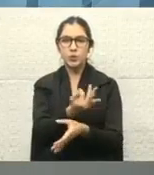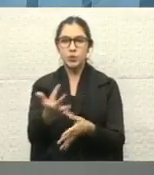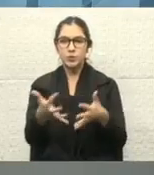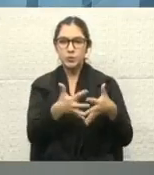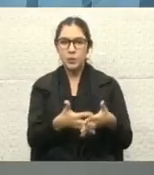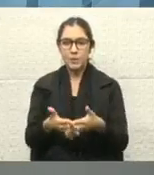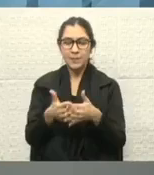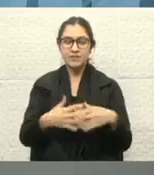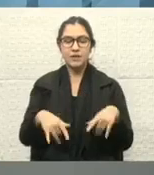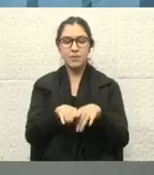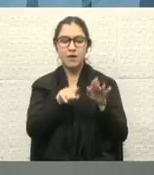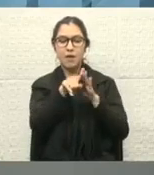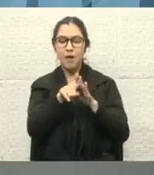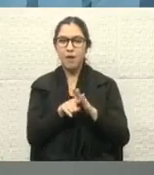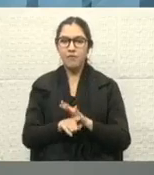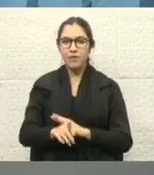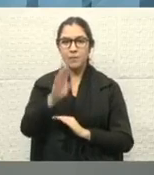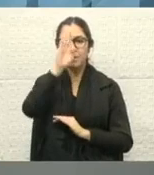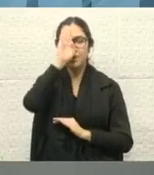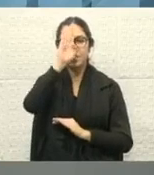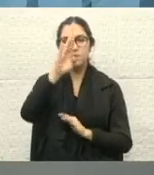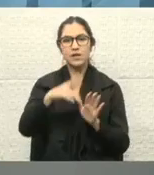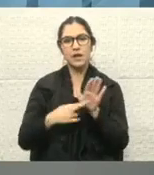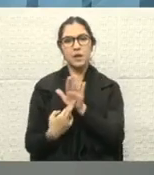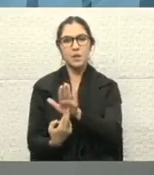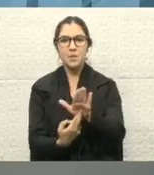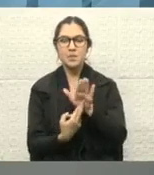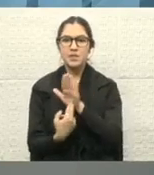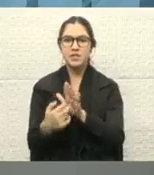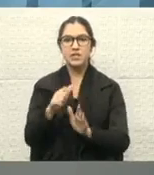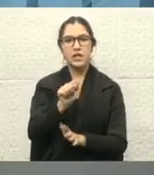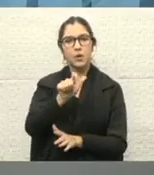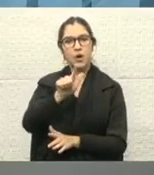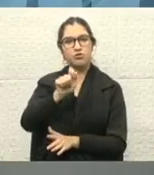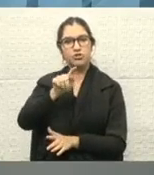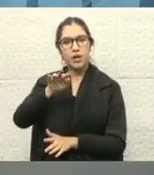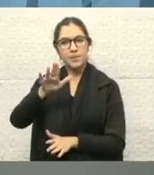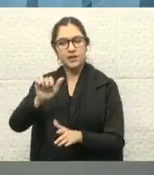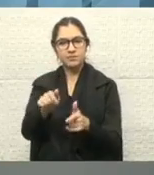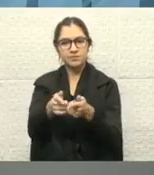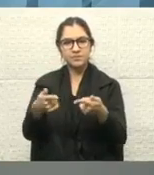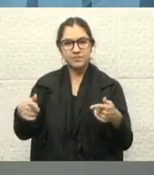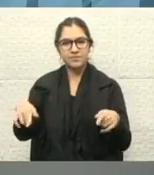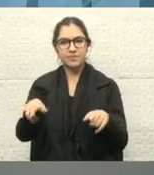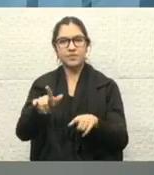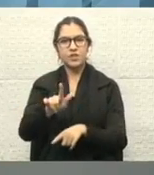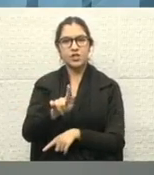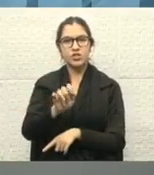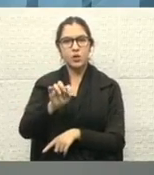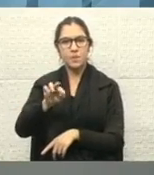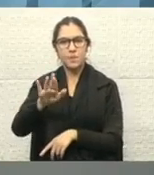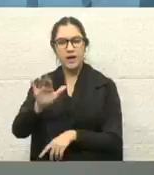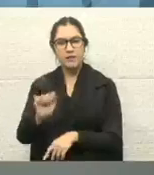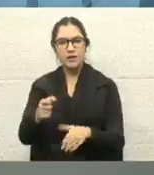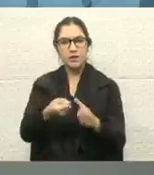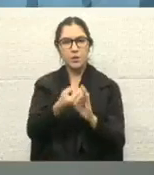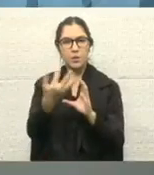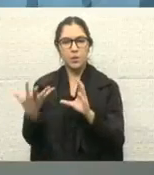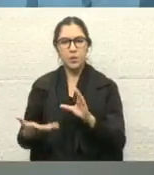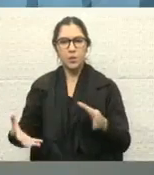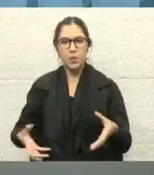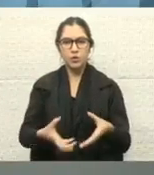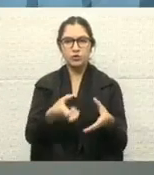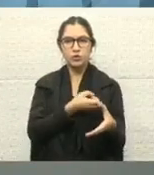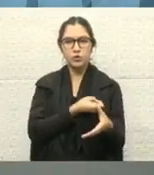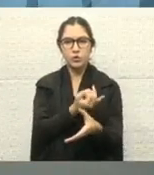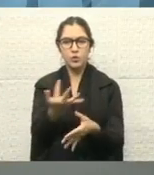complexos, avaliando principalmente a representação algébrica e a representação geométrica dos elementos do conjunto